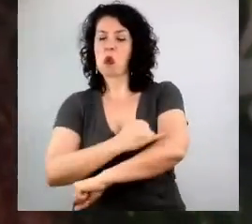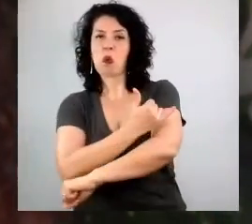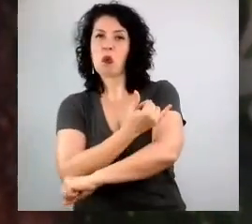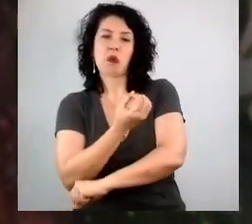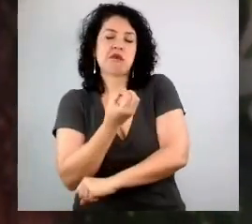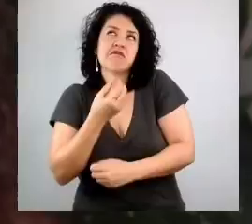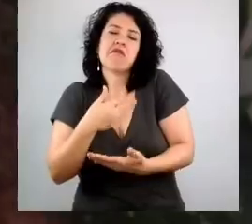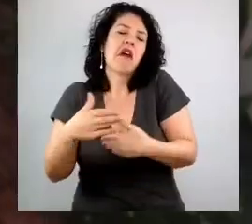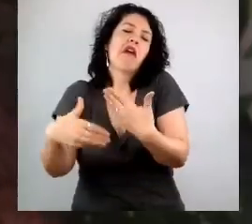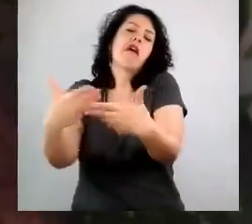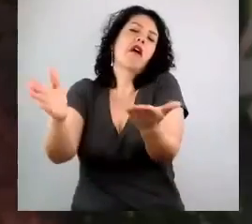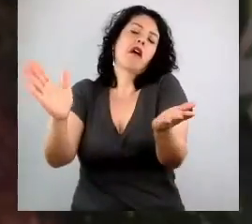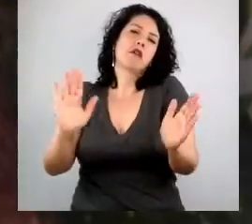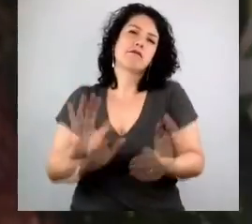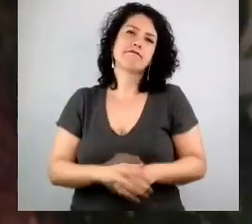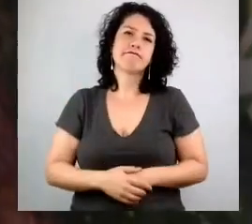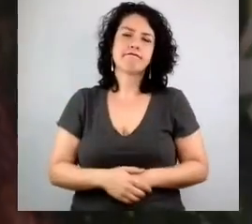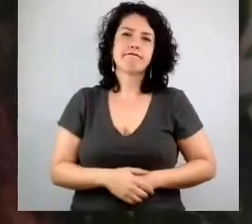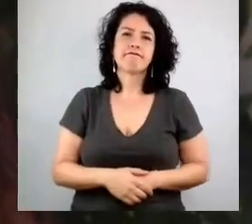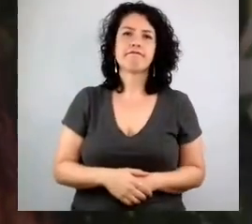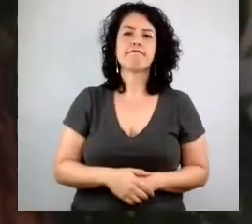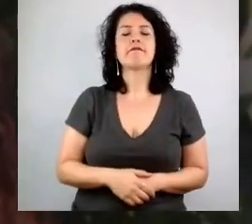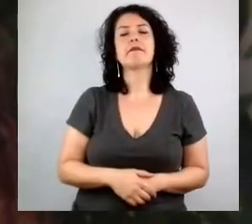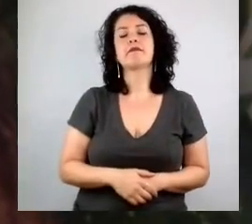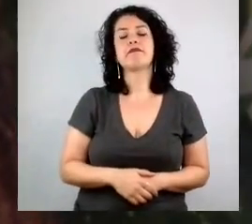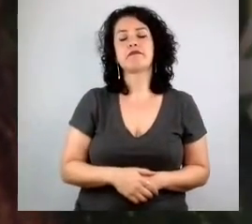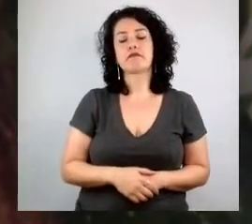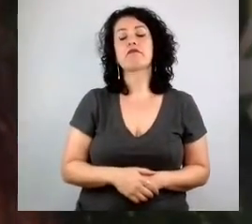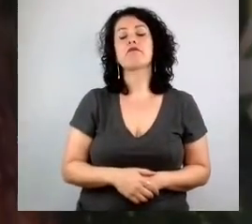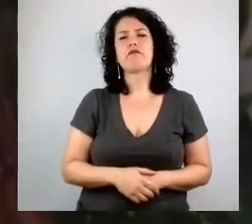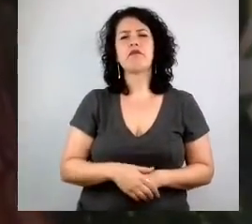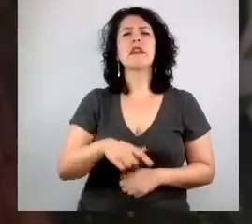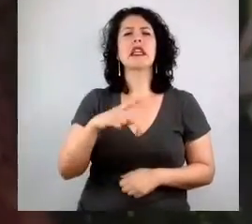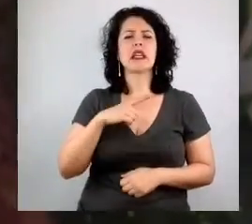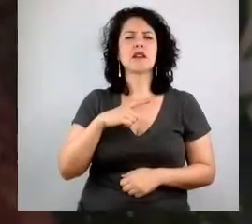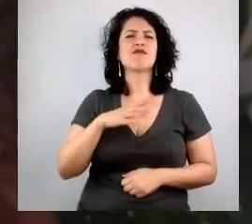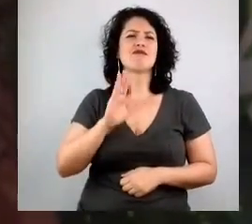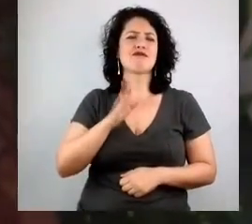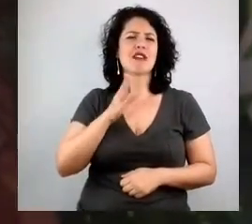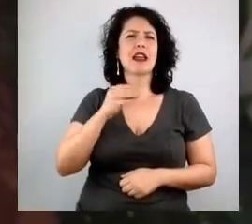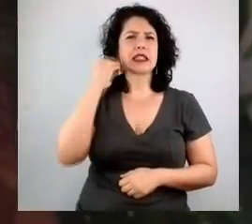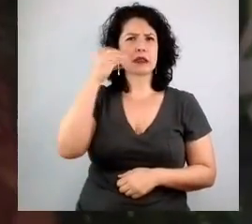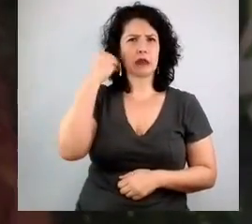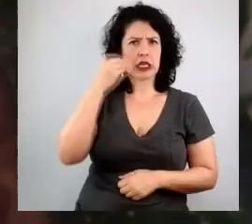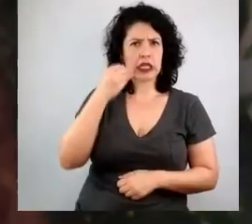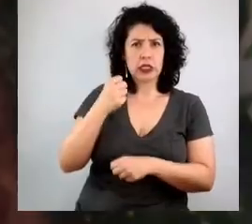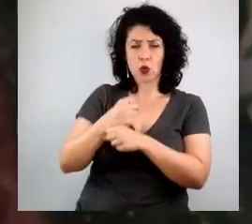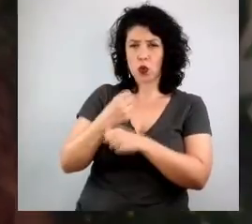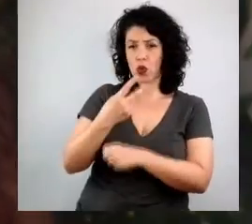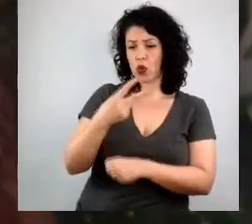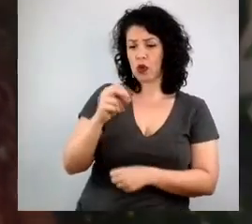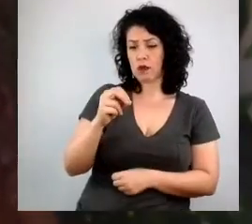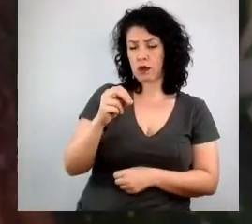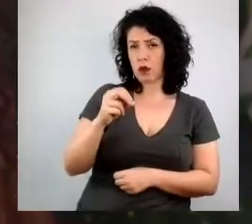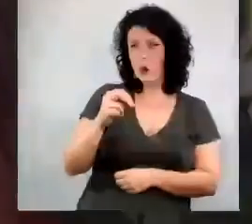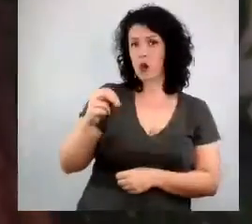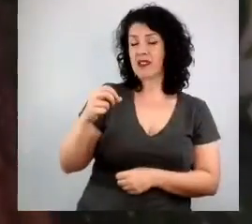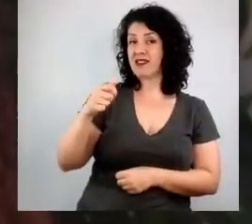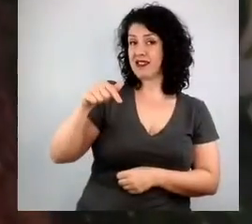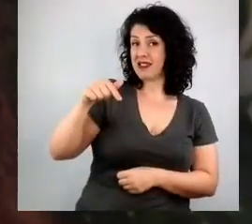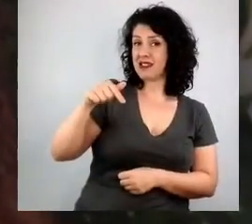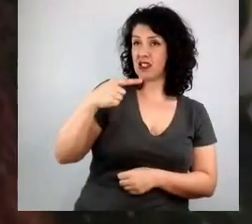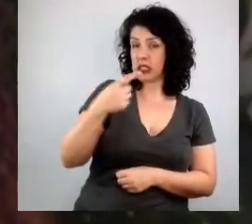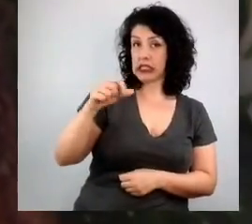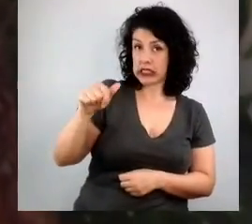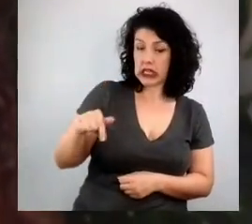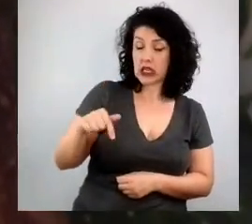Eu tive uma experiência muito bacana, né, a partir de 2017. Eu estava no ar até recentemente,